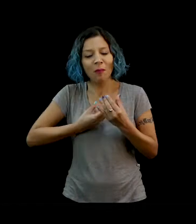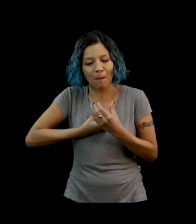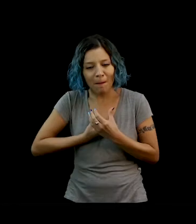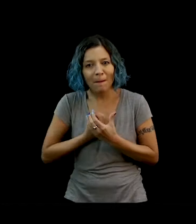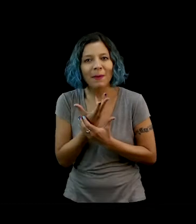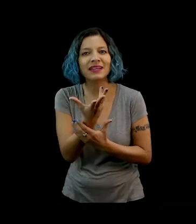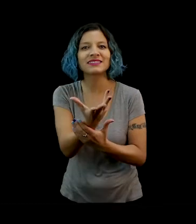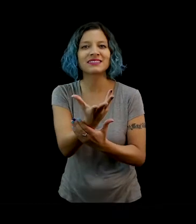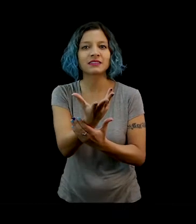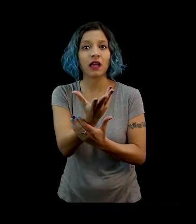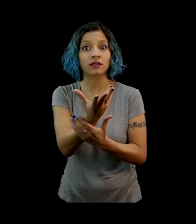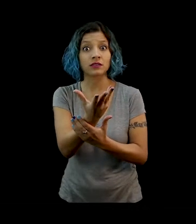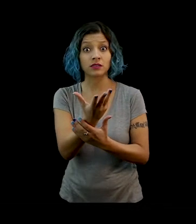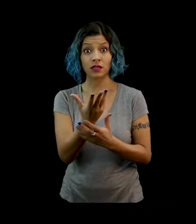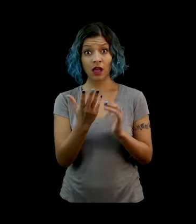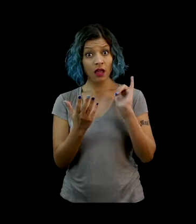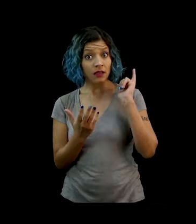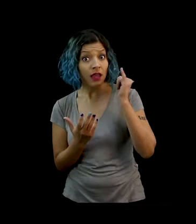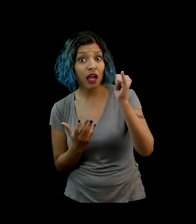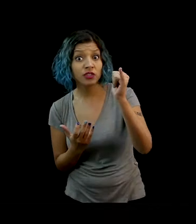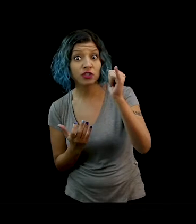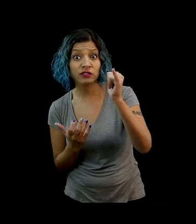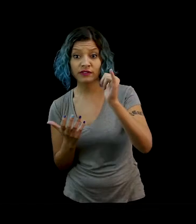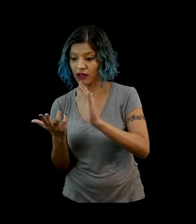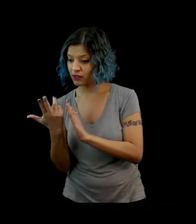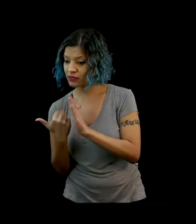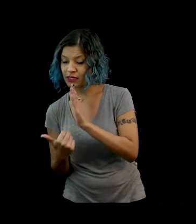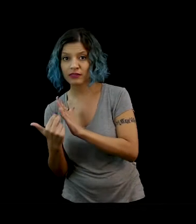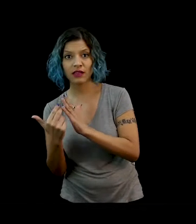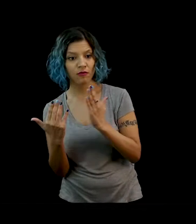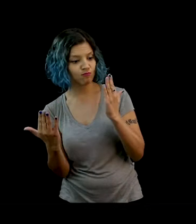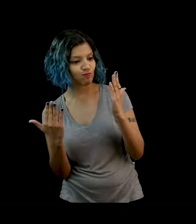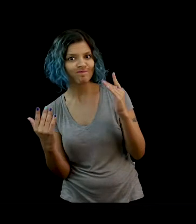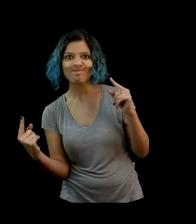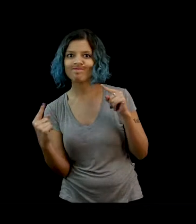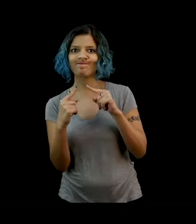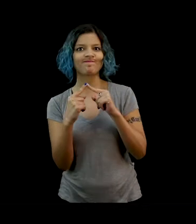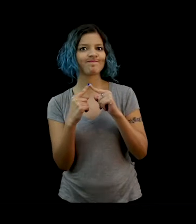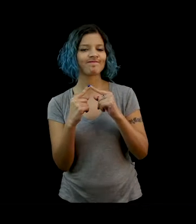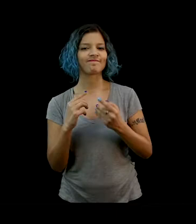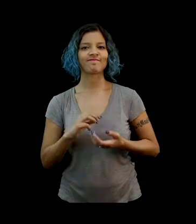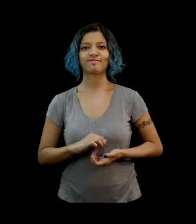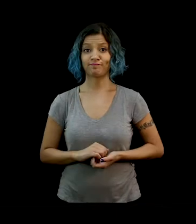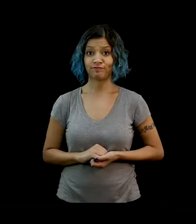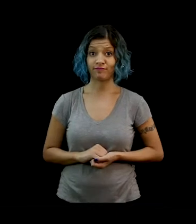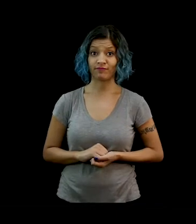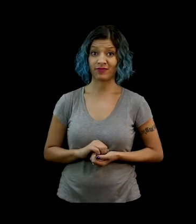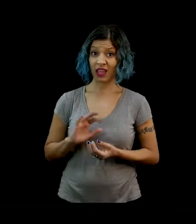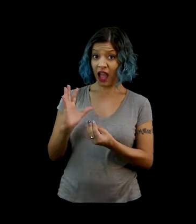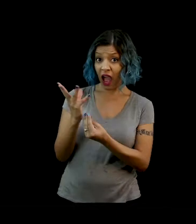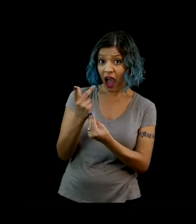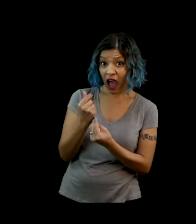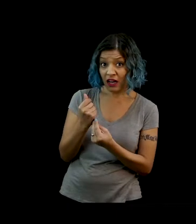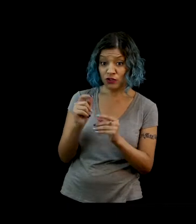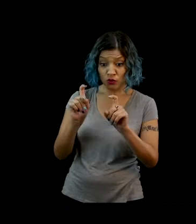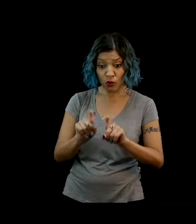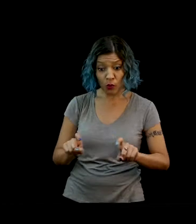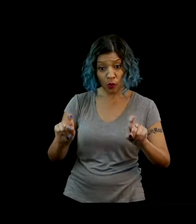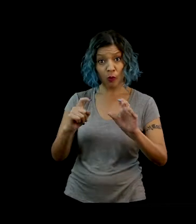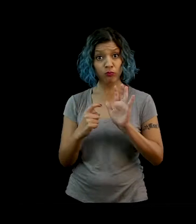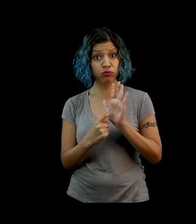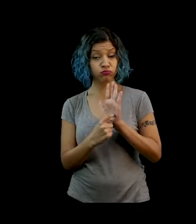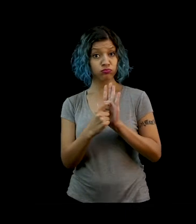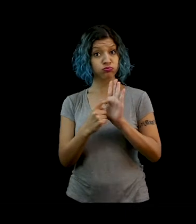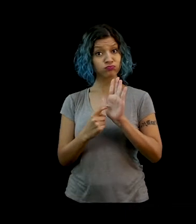arte digital eu pelo menos tenho a impressão de que ela não combina muito com um tipo de narrativa que eu